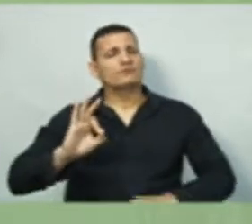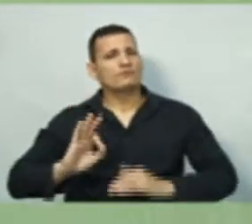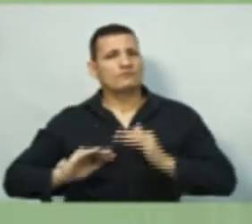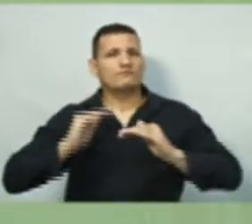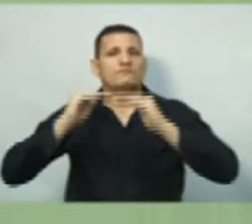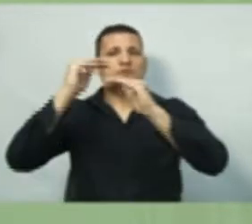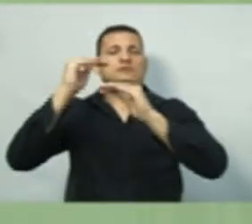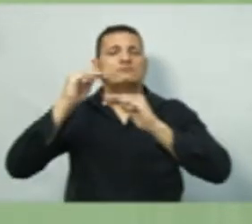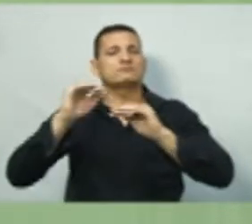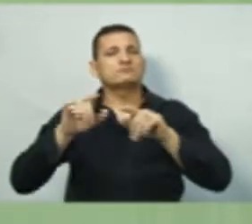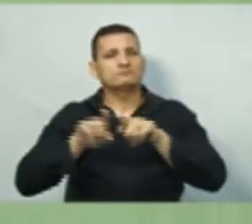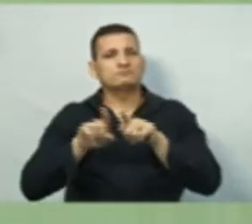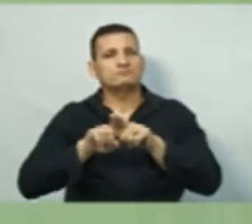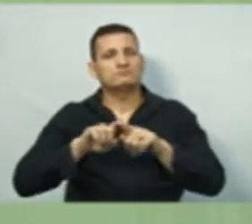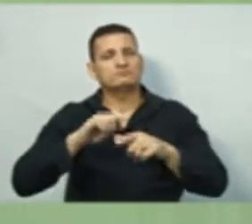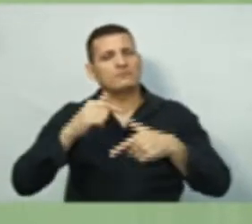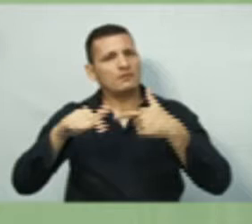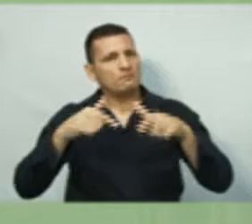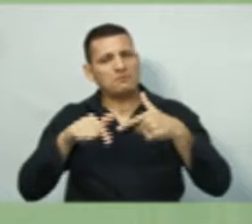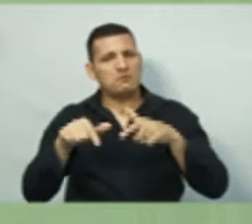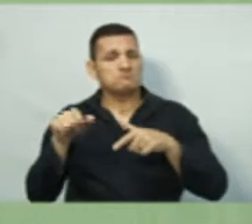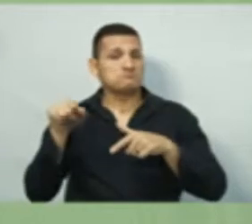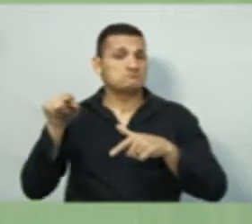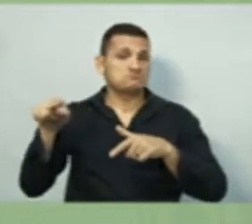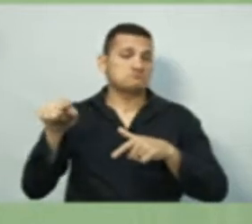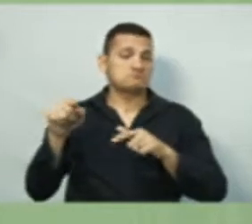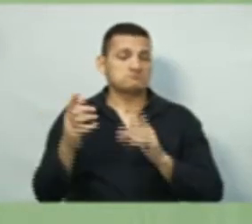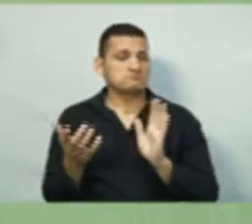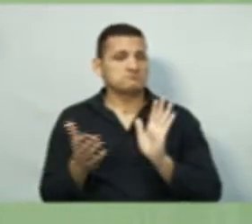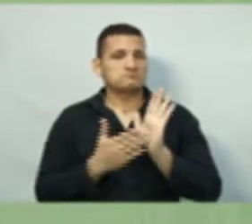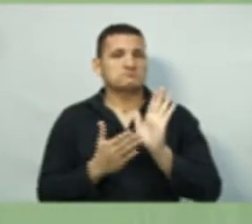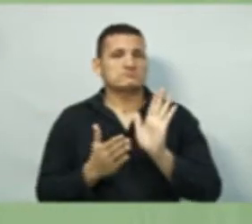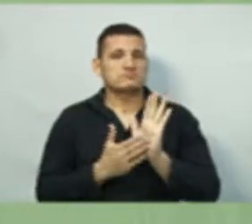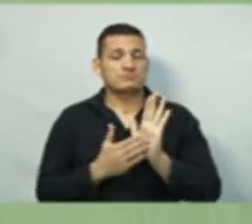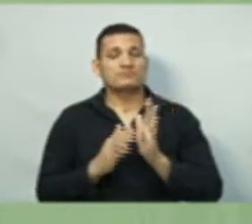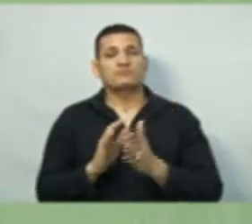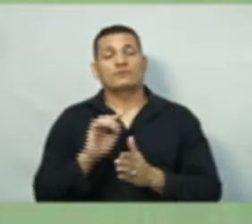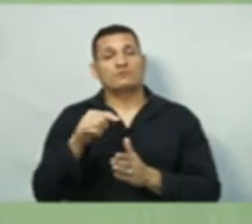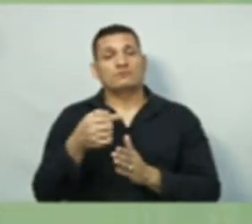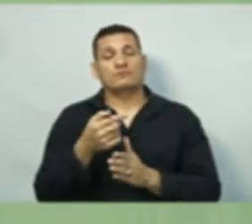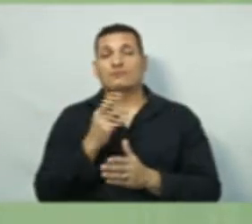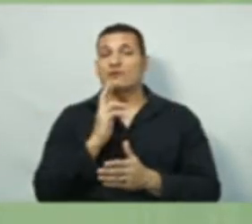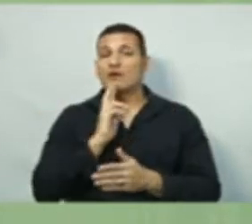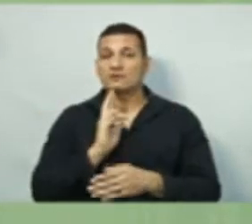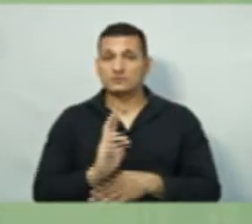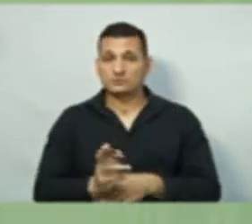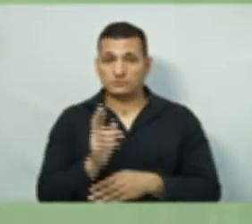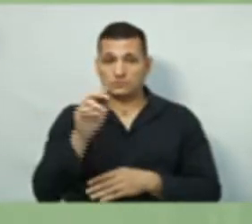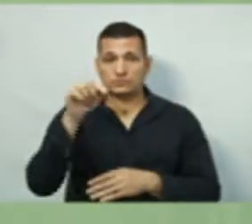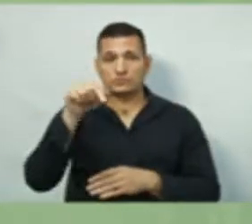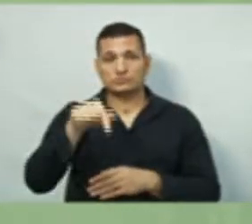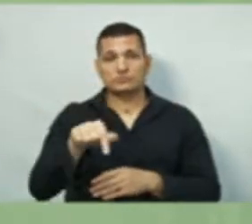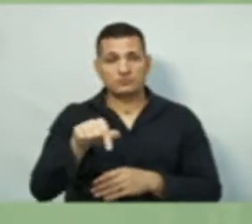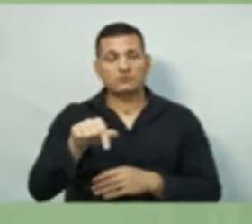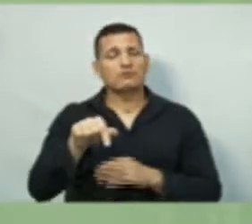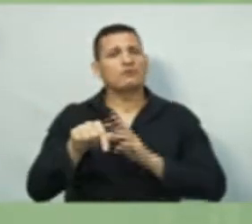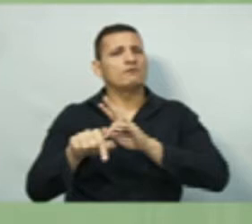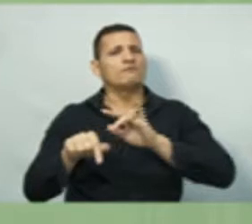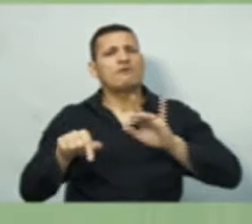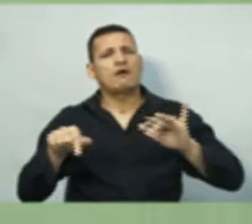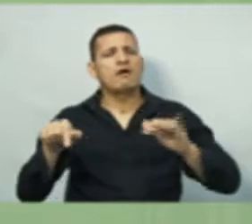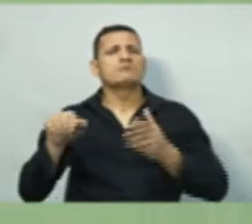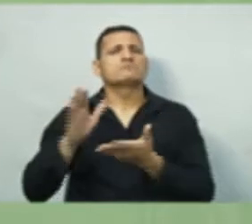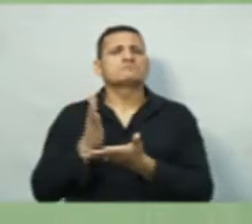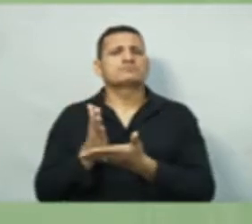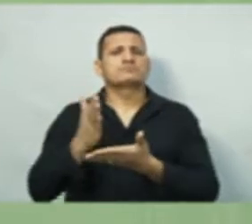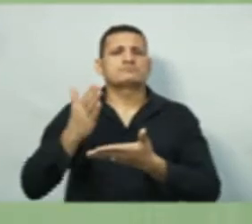das atividades a que se propõe. Logo, os resultados por ela gerados serão distribuídos aos